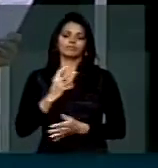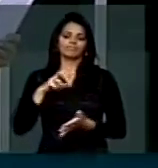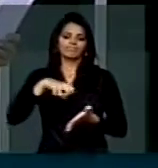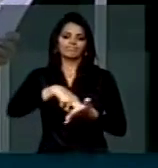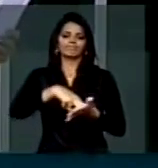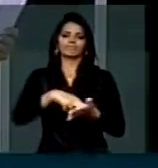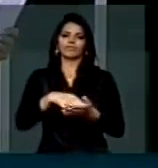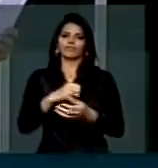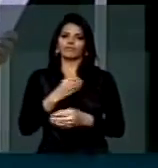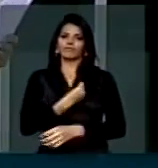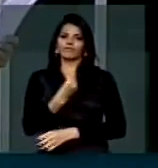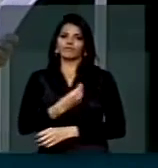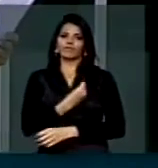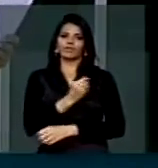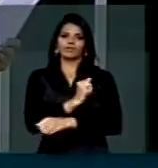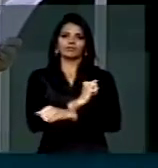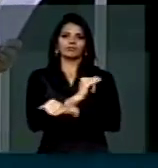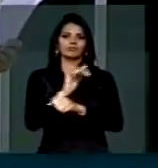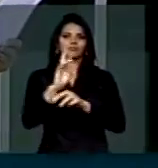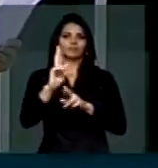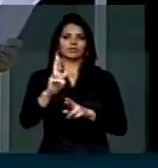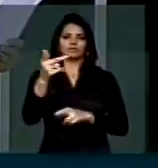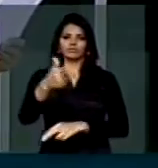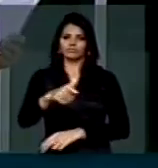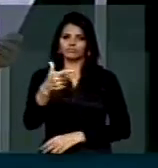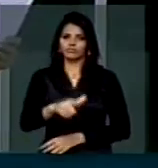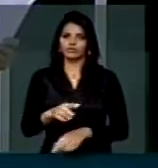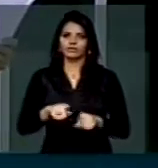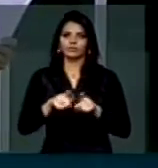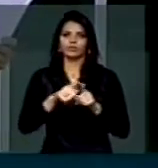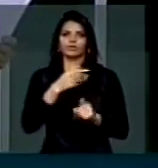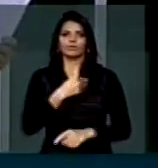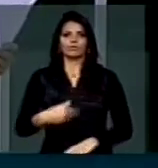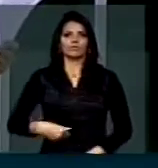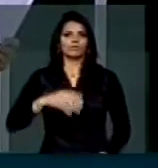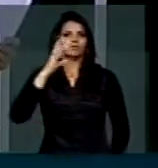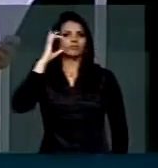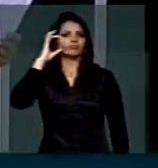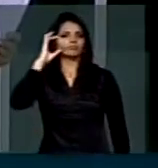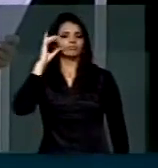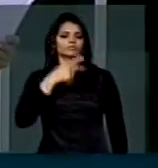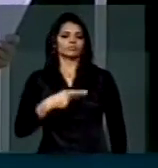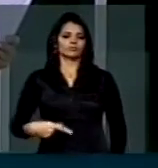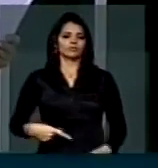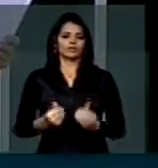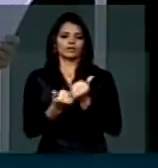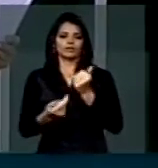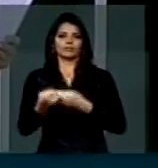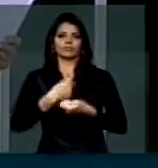a desesperança e com a frustração de viver um país governado por uma presidente, uma equipe econômica